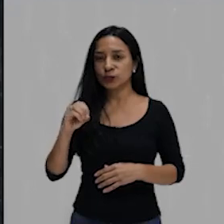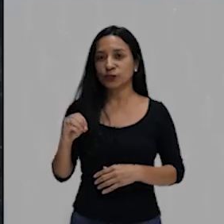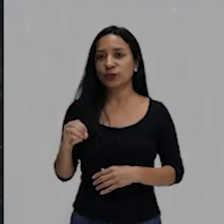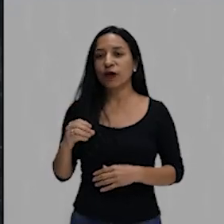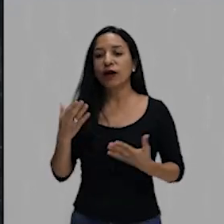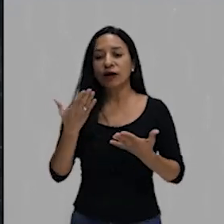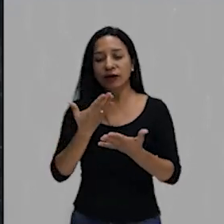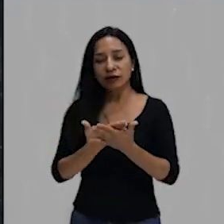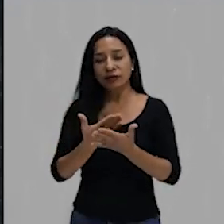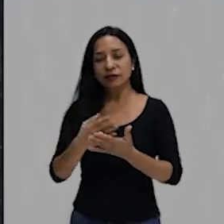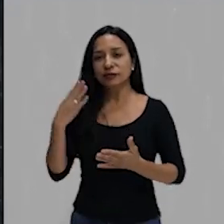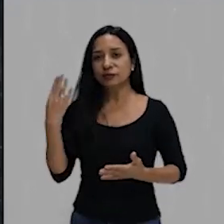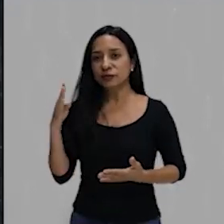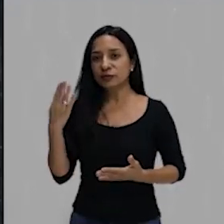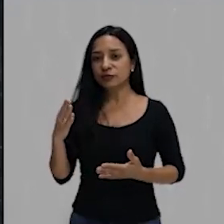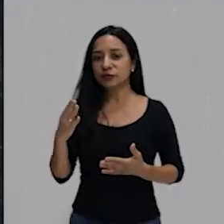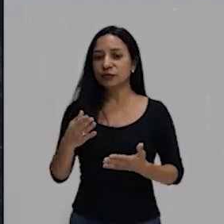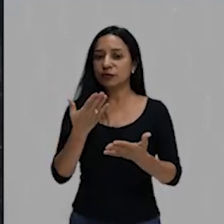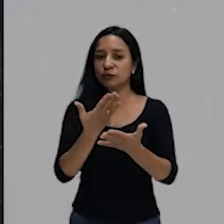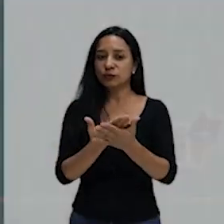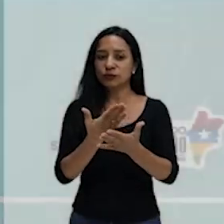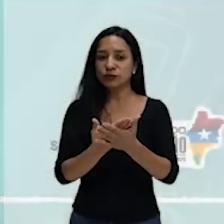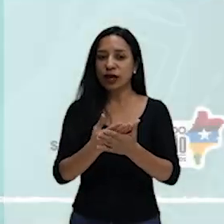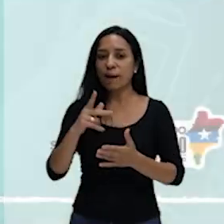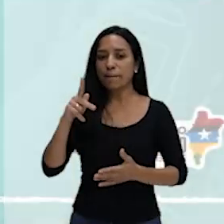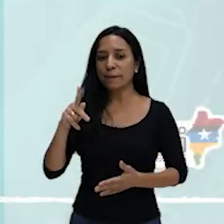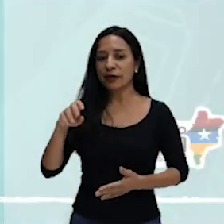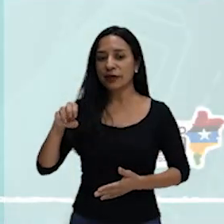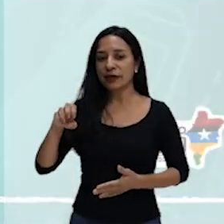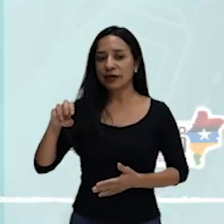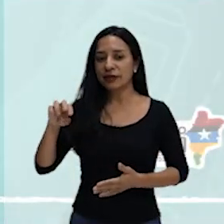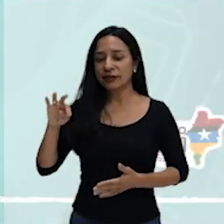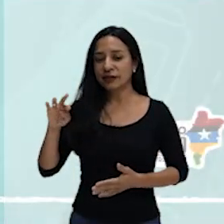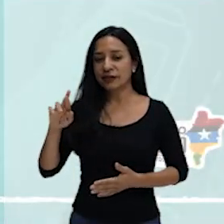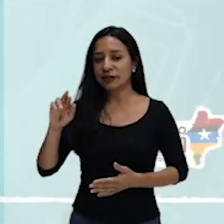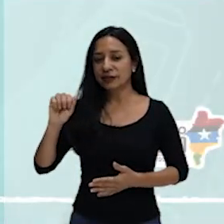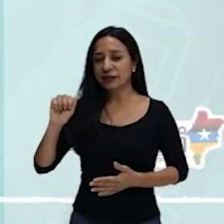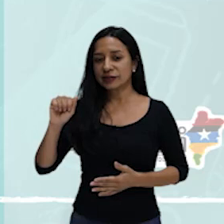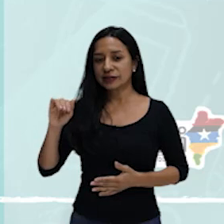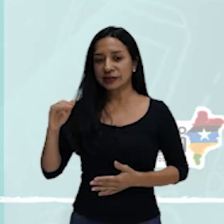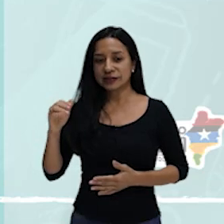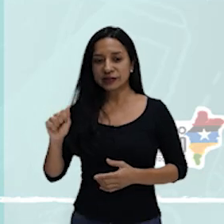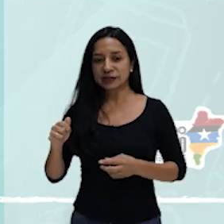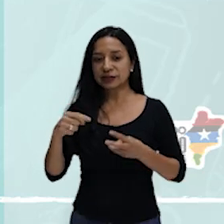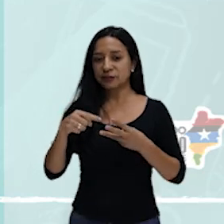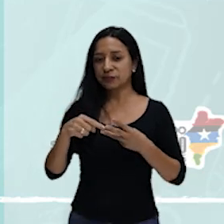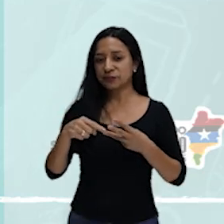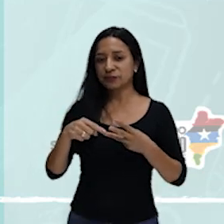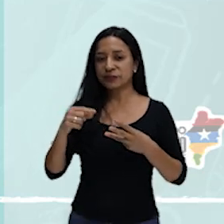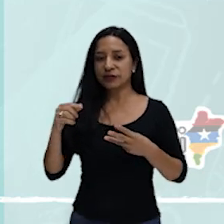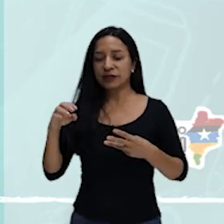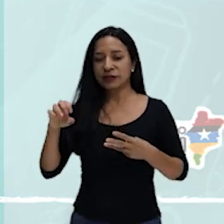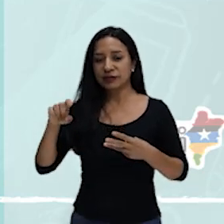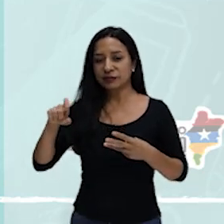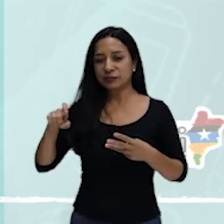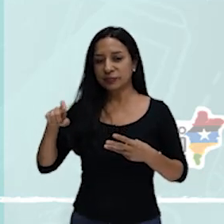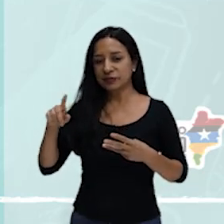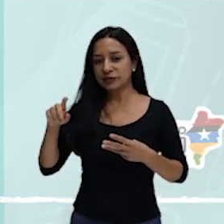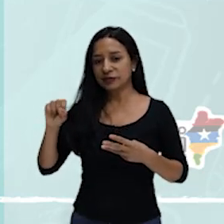de hoje, nós vamos trabalhar sobre penetrância e expressividade e nós vamos falar por último